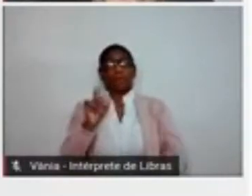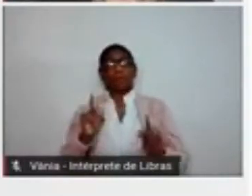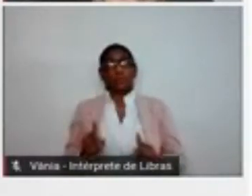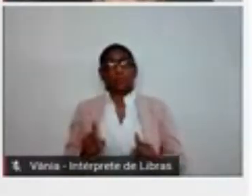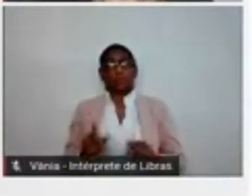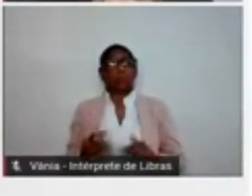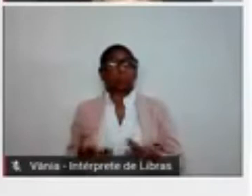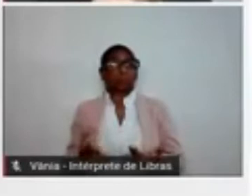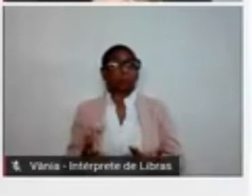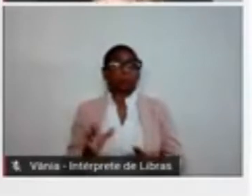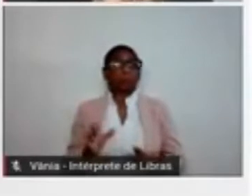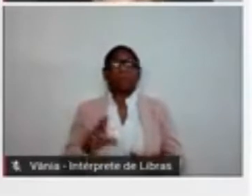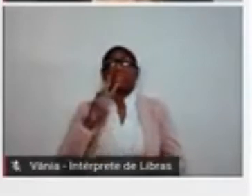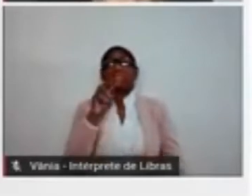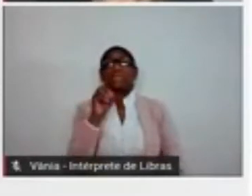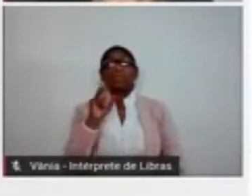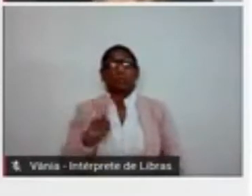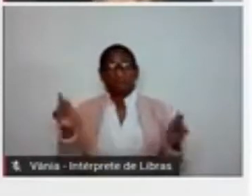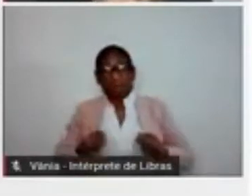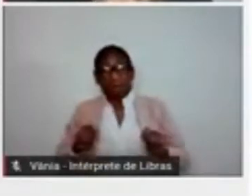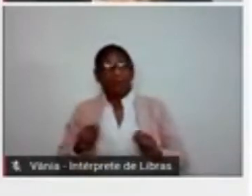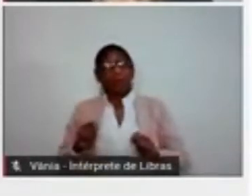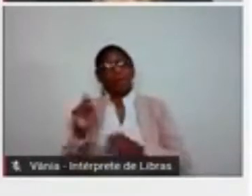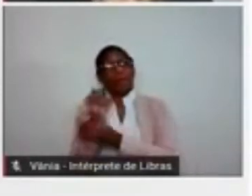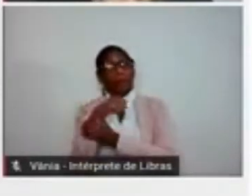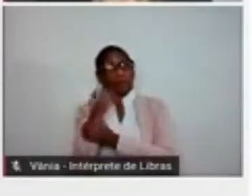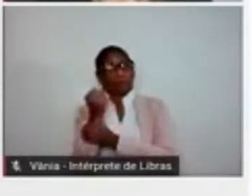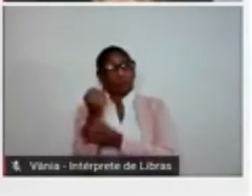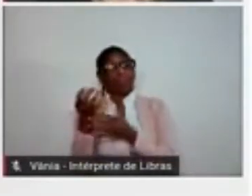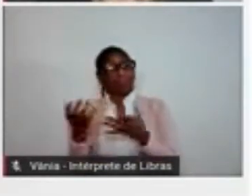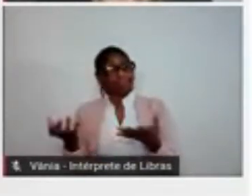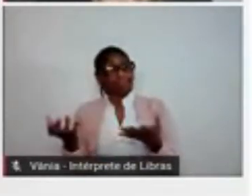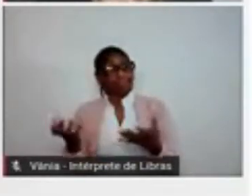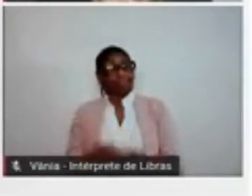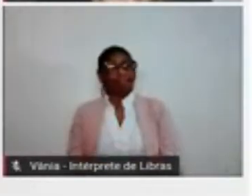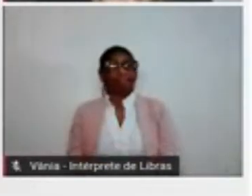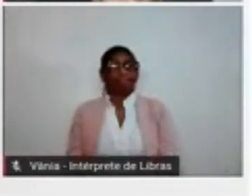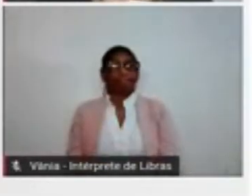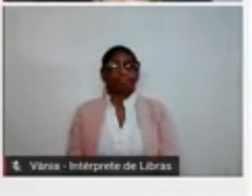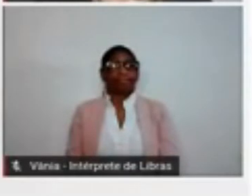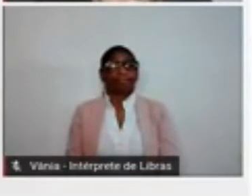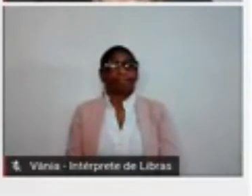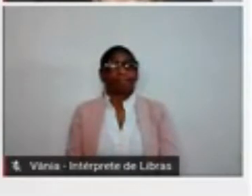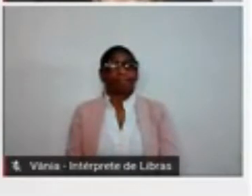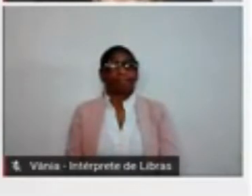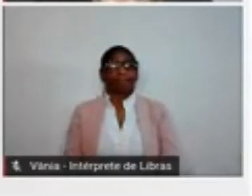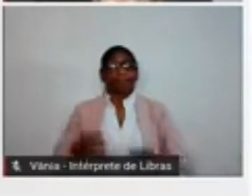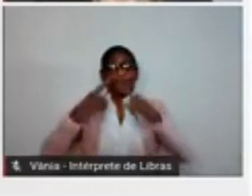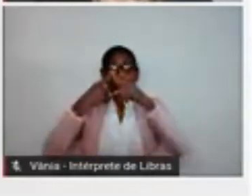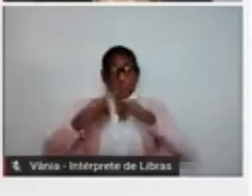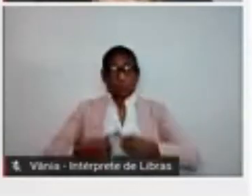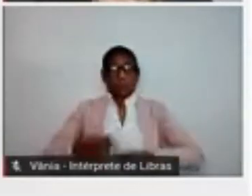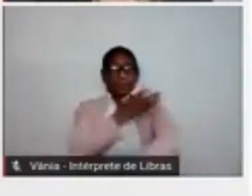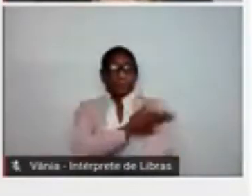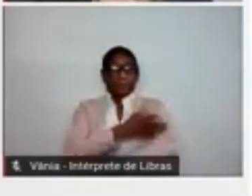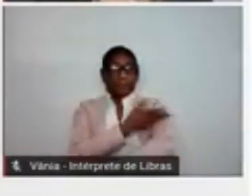até 30 pessoas, é isso que nós estamos garantindo, como já se estava antes, na verdade, né? E nas competições esportivas e treinos de